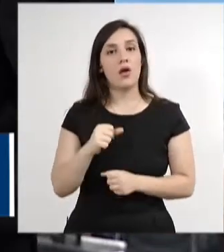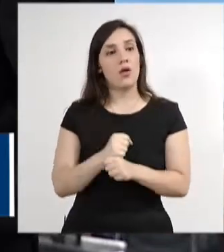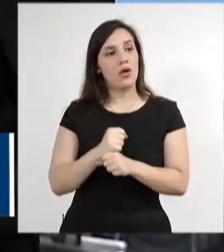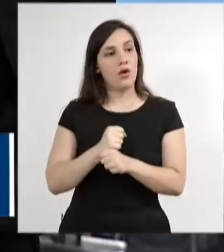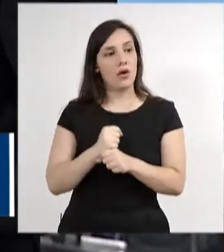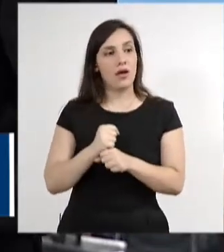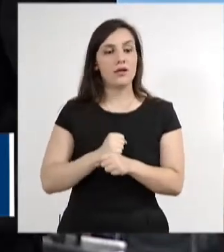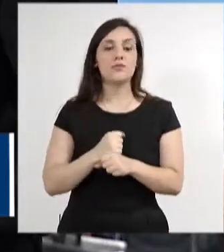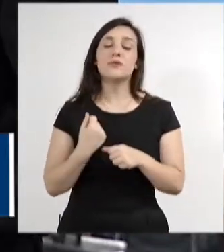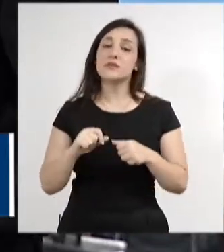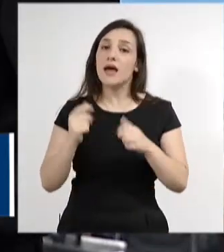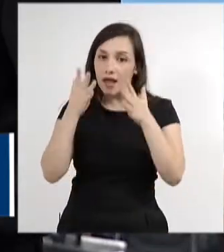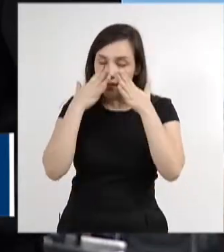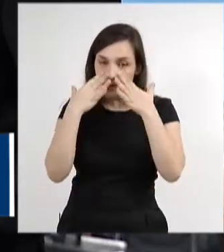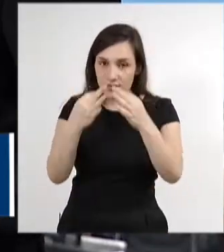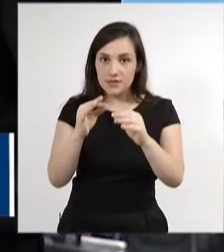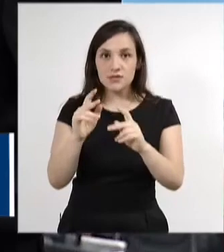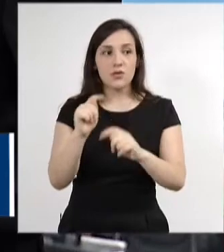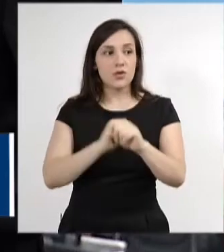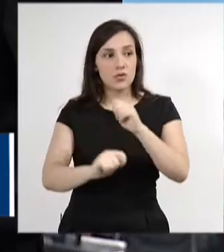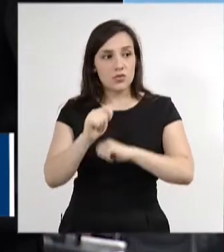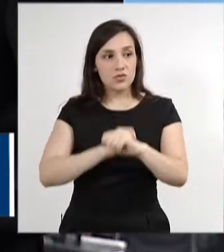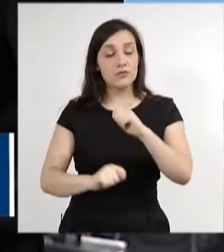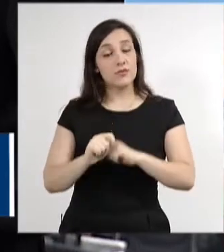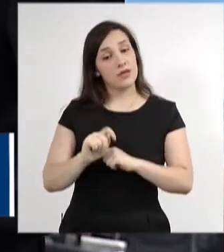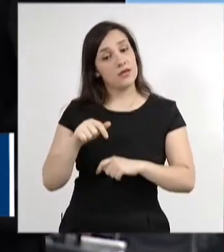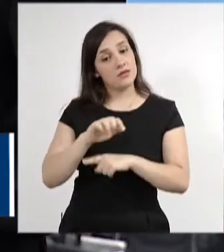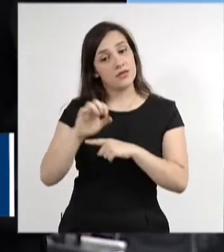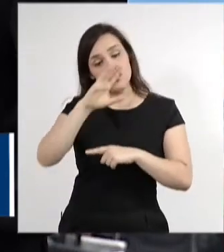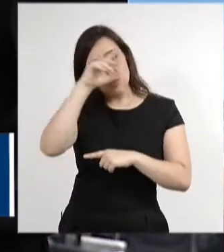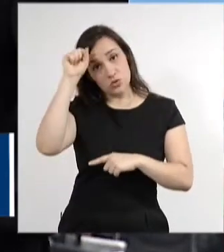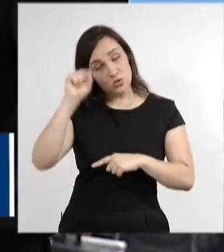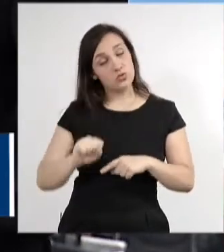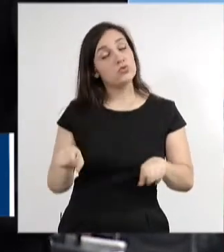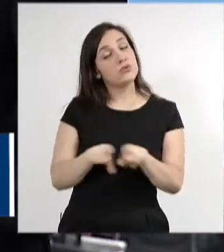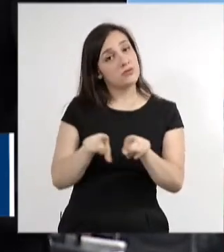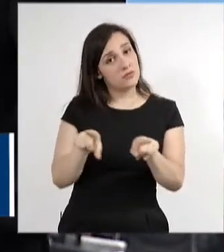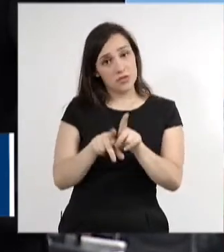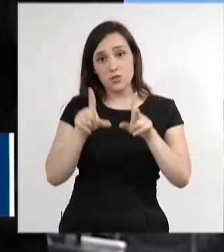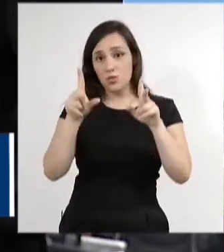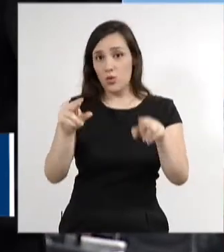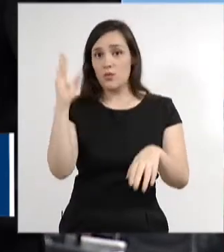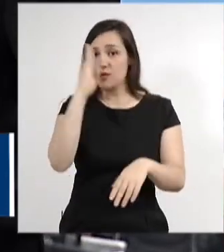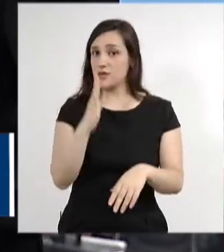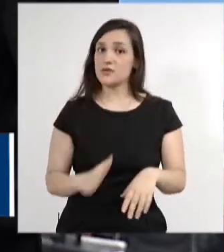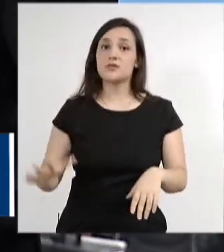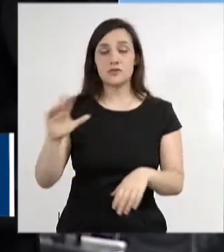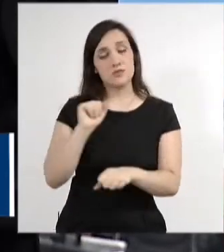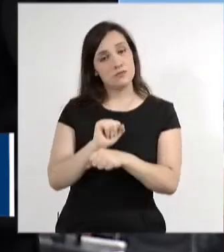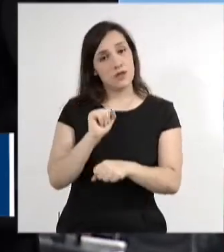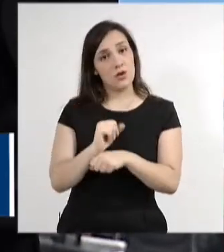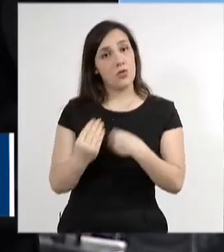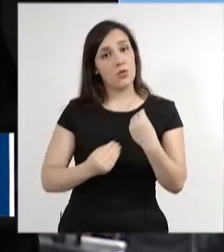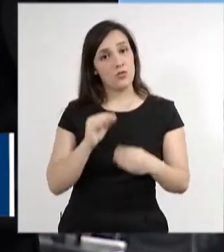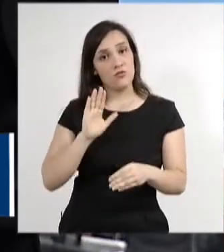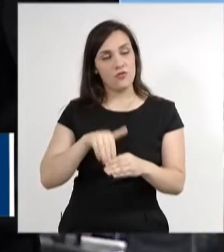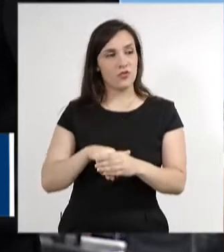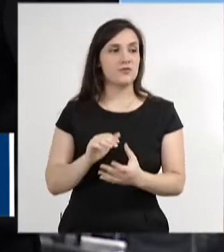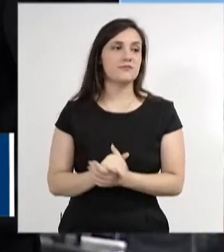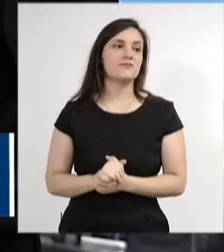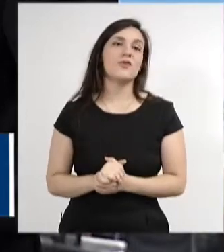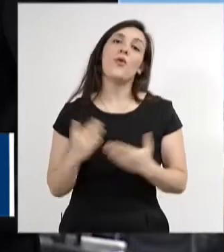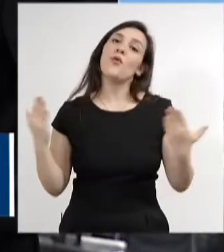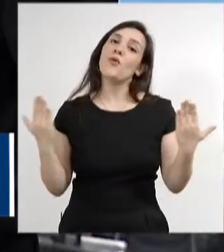à economia do país. Mato Grosso do Sul não foge disso. Então, vamos aguardar a votação desse projeto. A